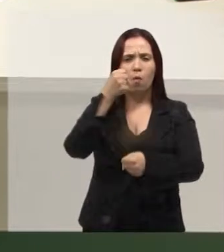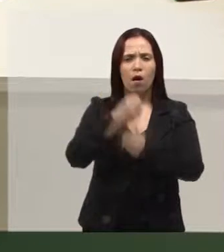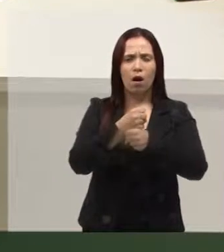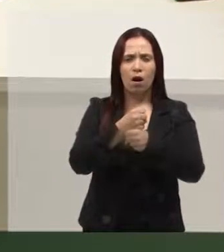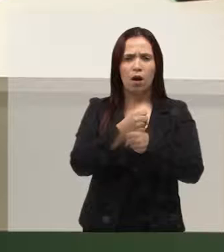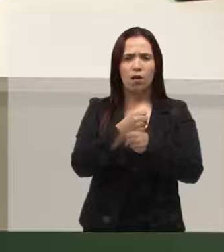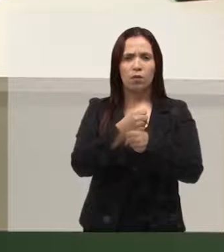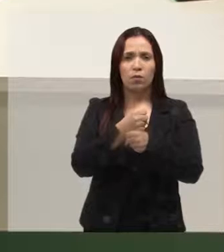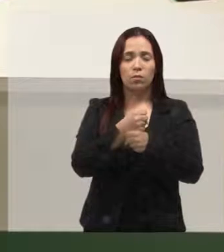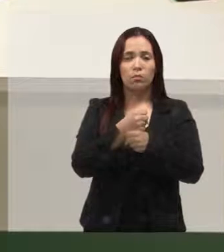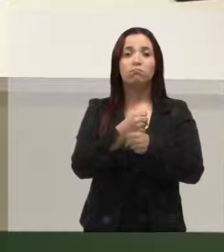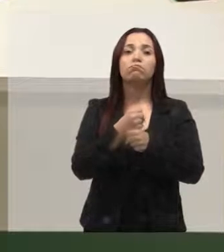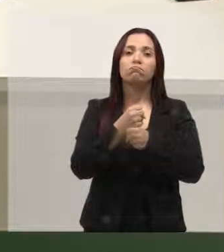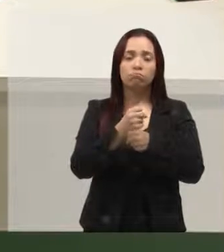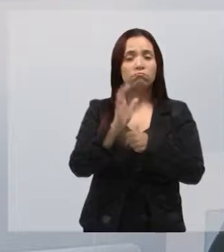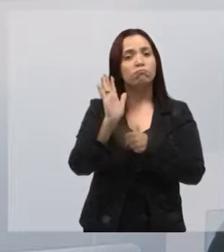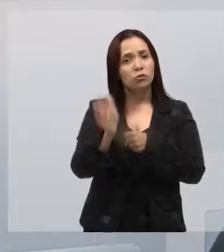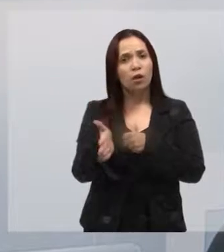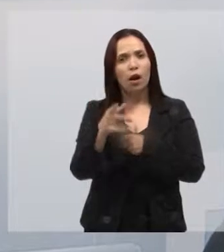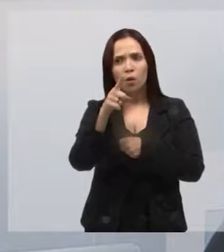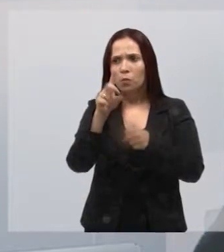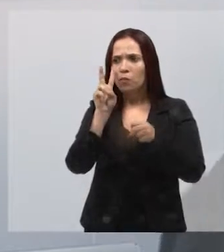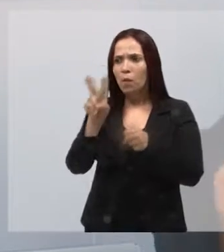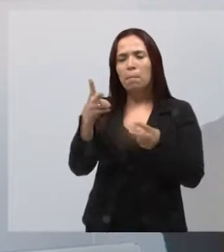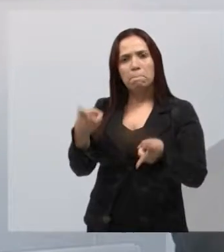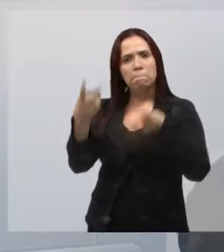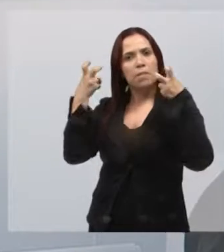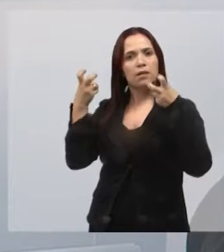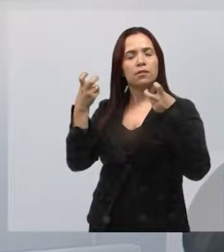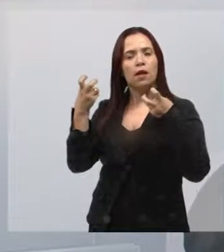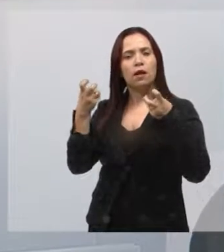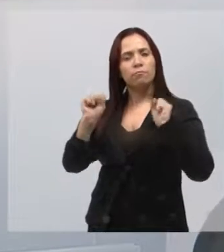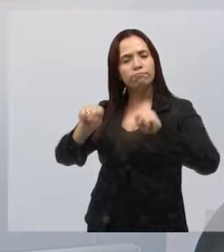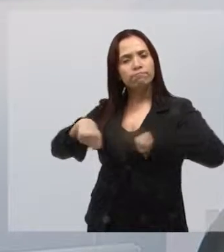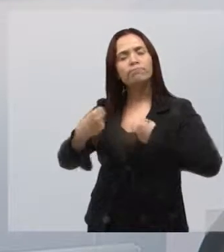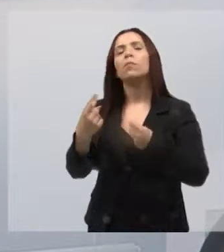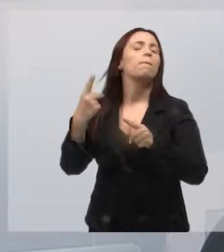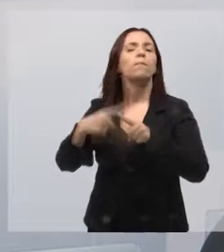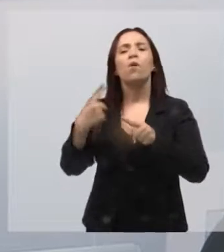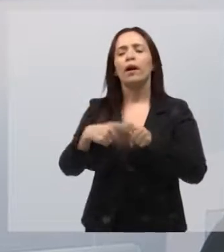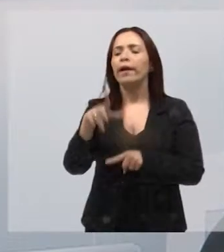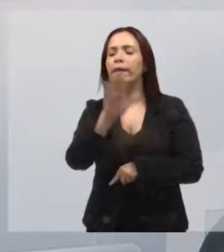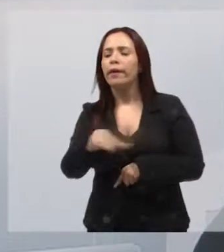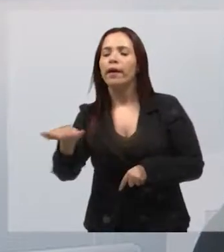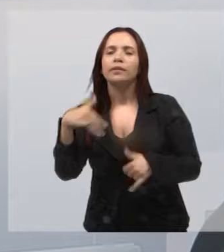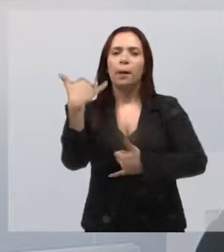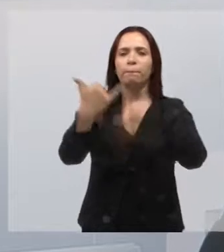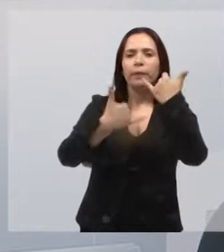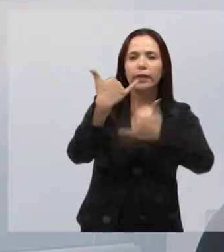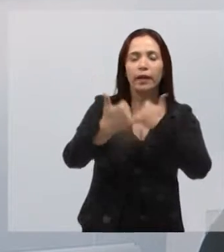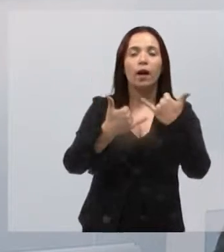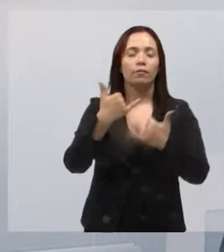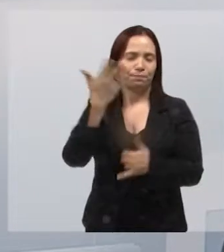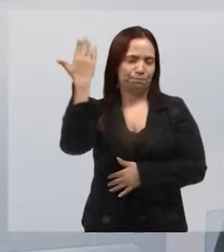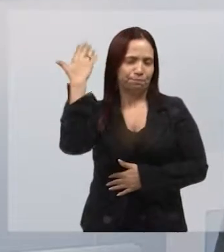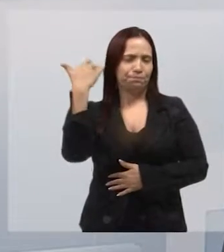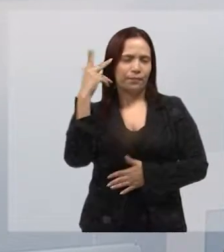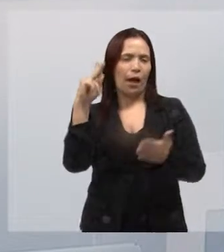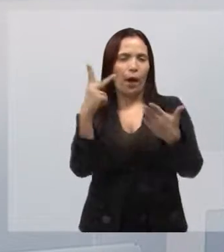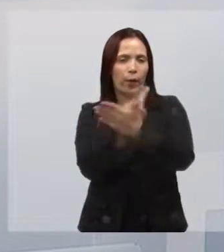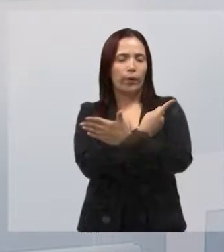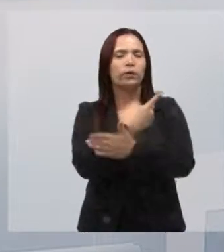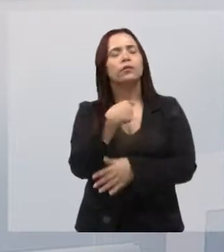só em apenas um ano, você já sente a diferença. Porque aquela criança que ficava lá brincando, porque uma vez eu prestando